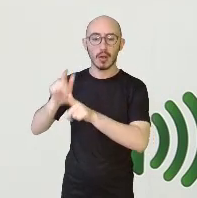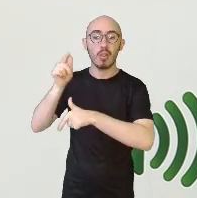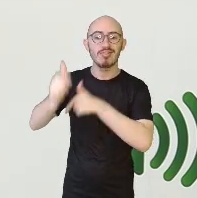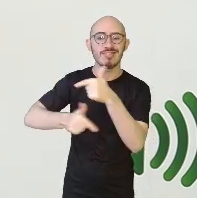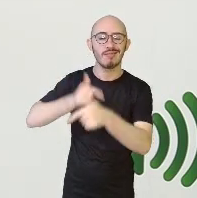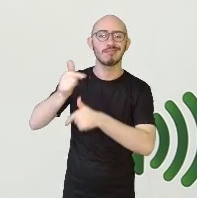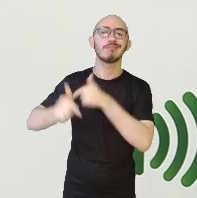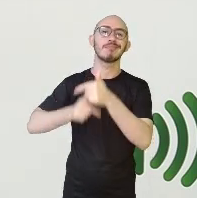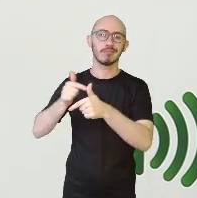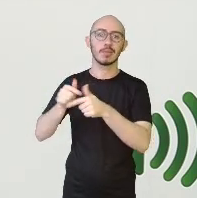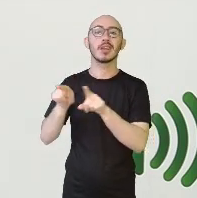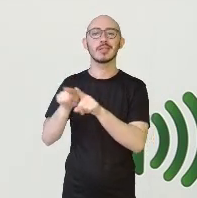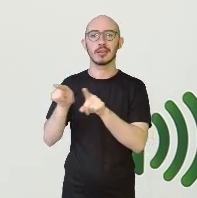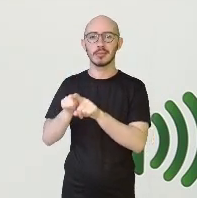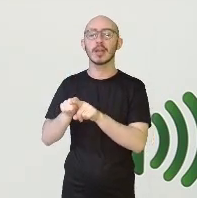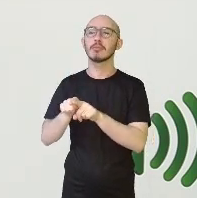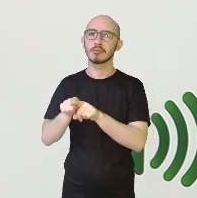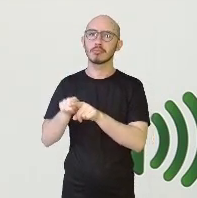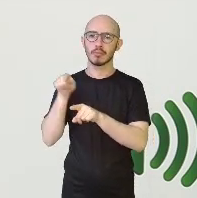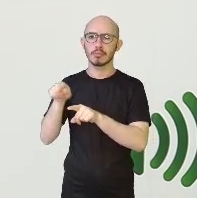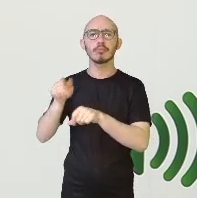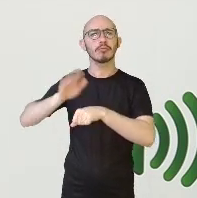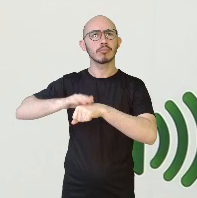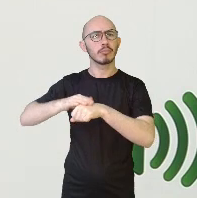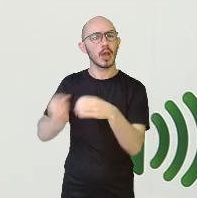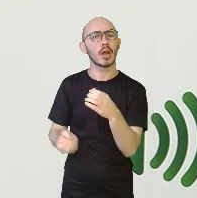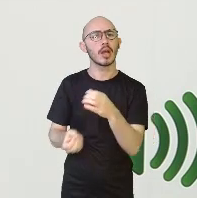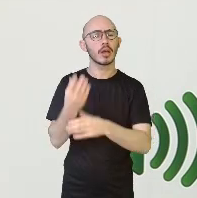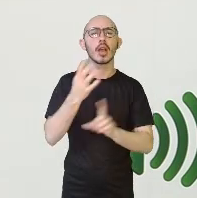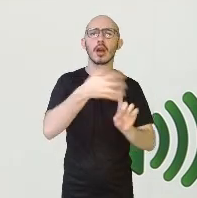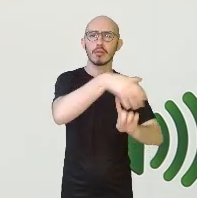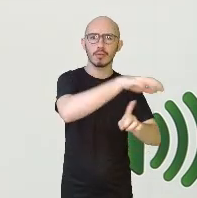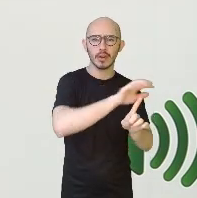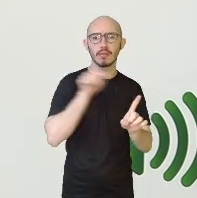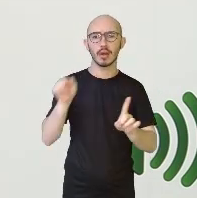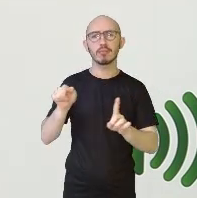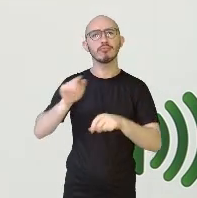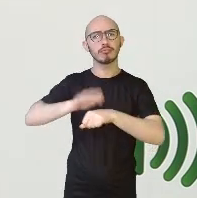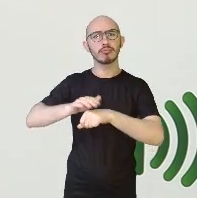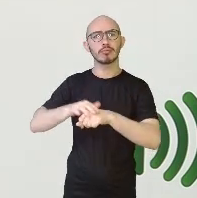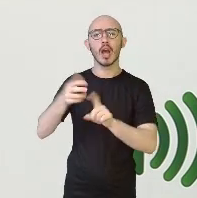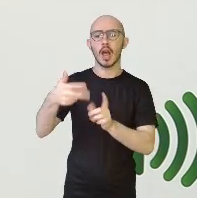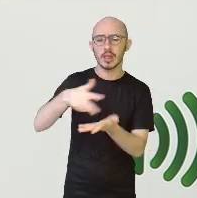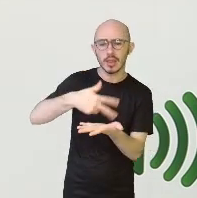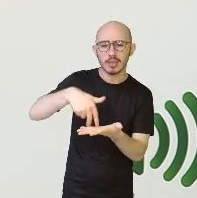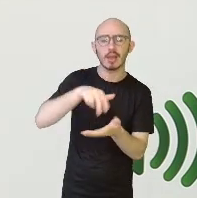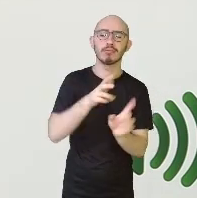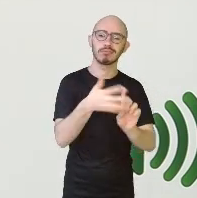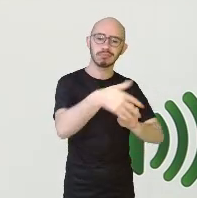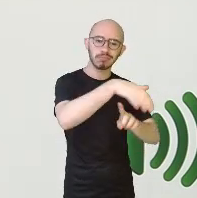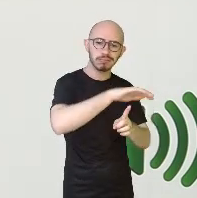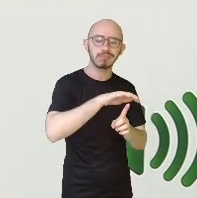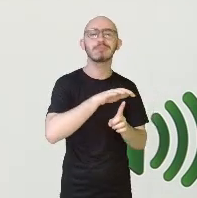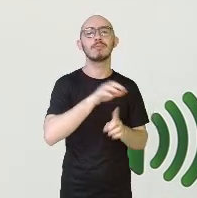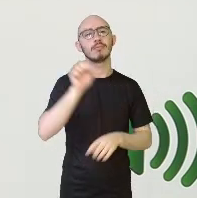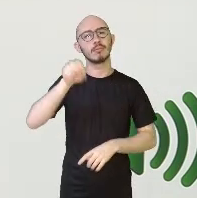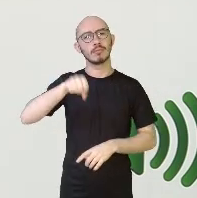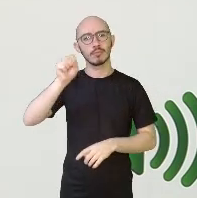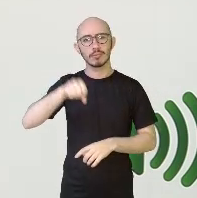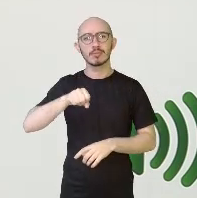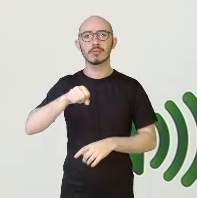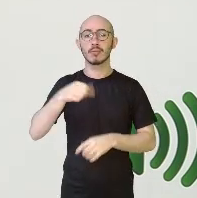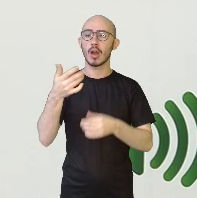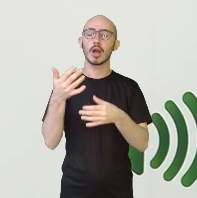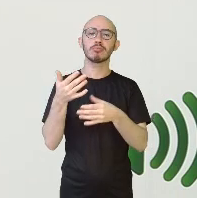dentro desse processo de construção do frevo. Eram as pessoas que brincavam, que dançavam o frevo nas